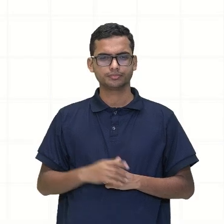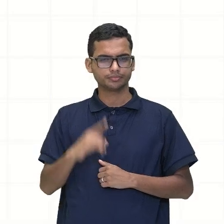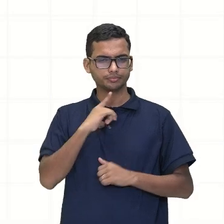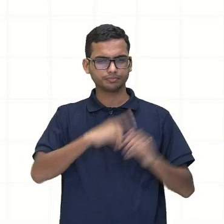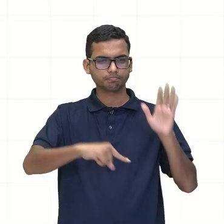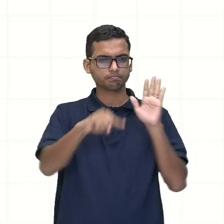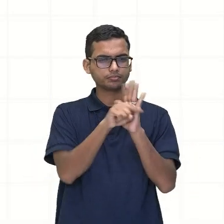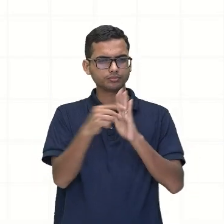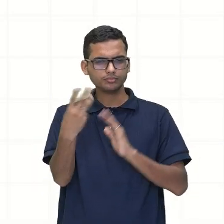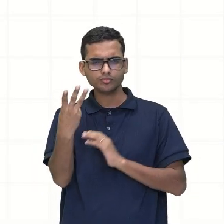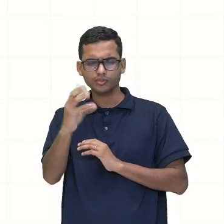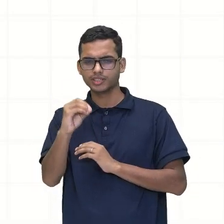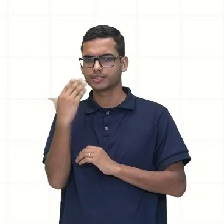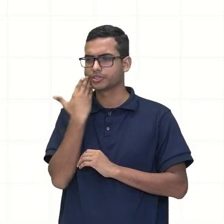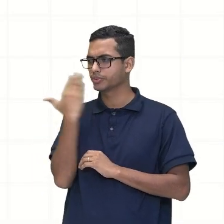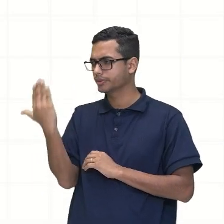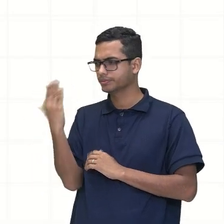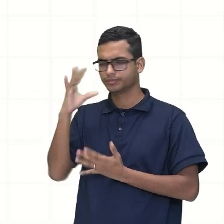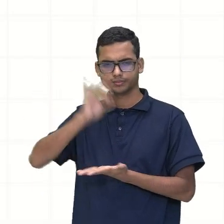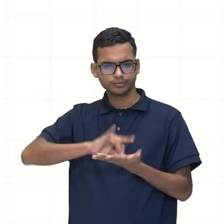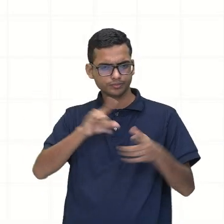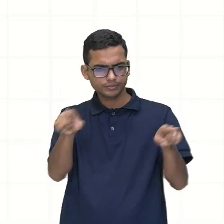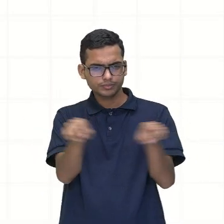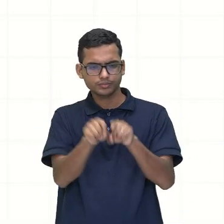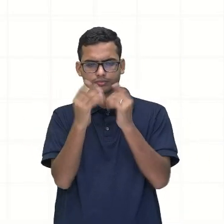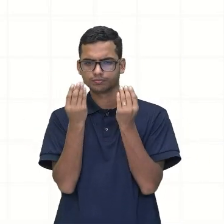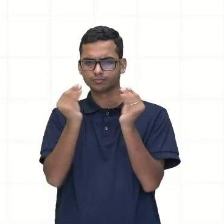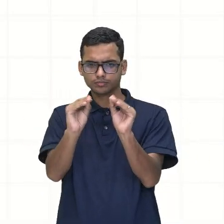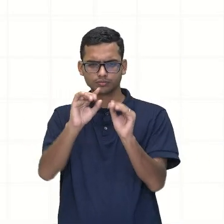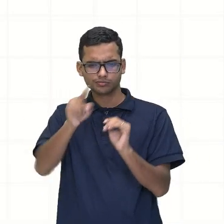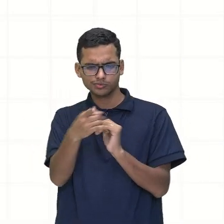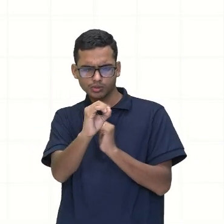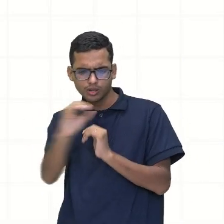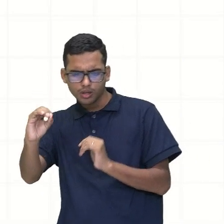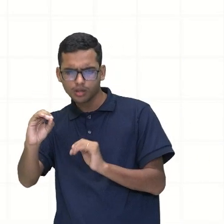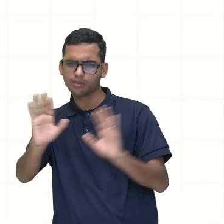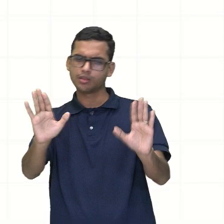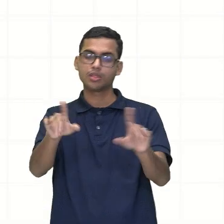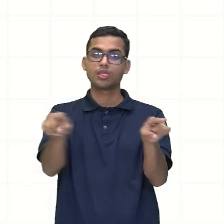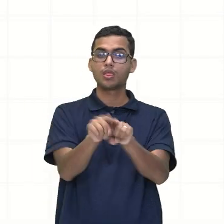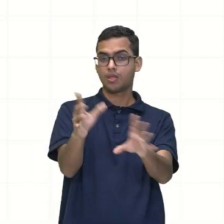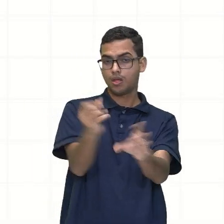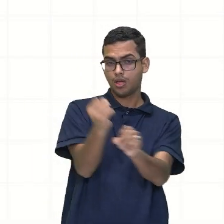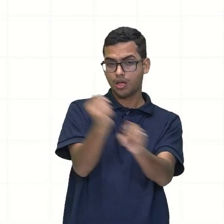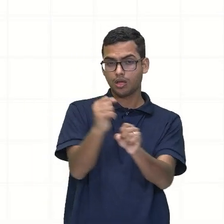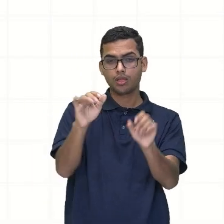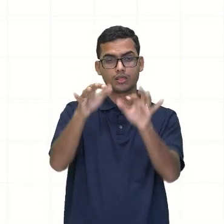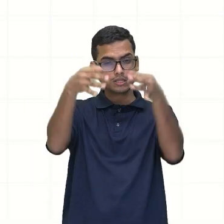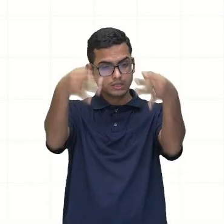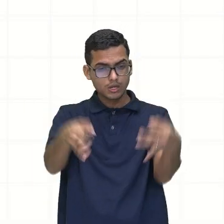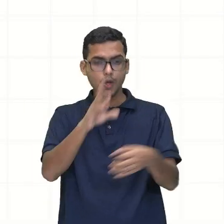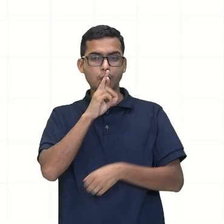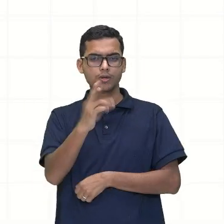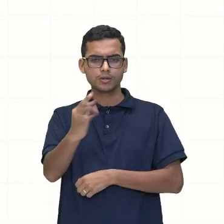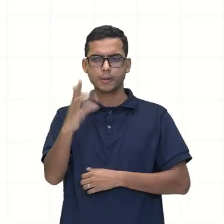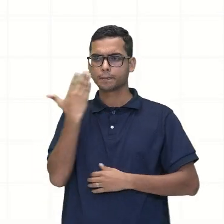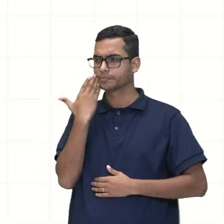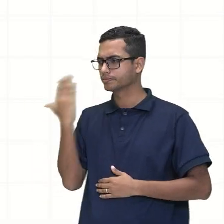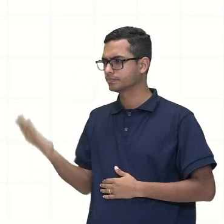30, tá bom? Eu não vou colocar aqui o 0,00, porque ele só está tratando de números aqui, né, certinhos ali,